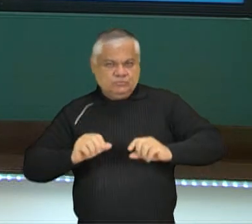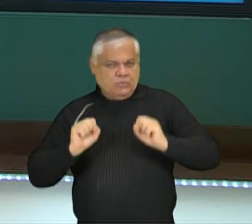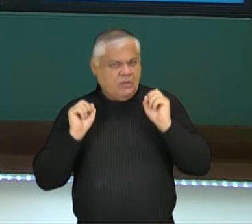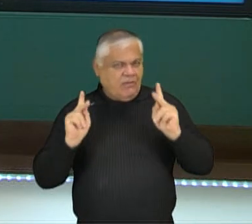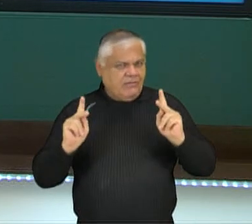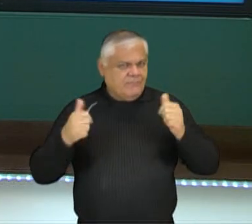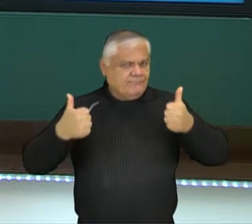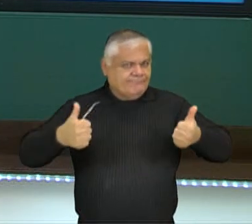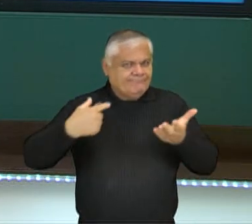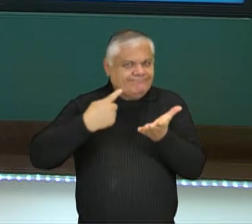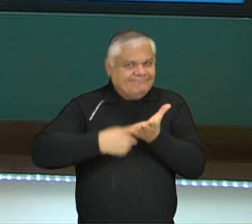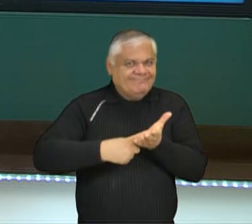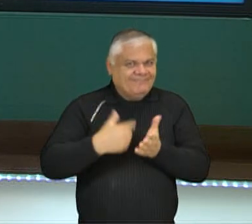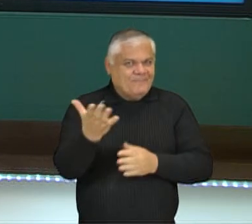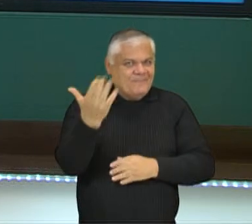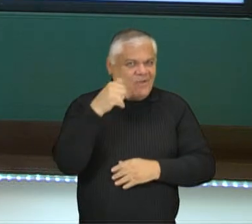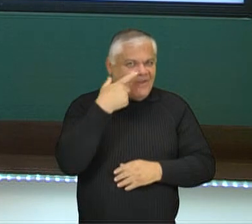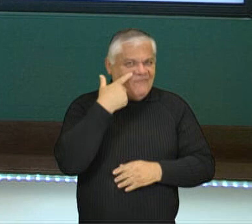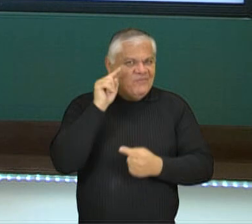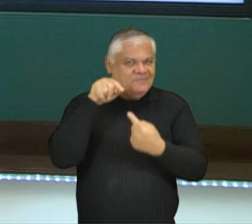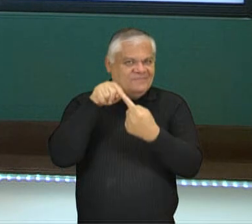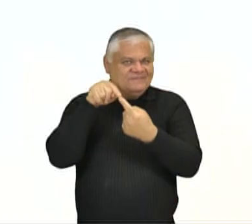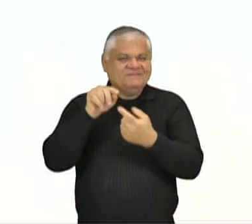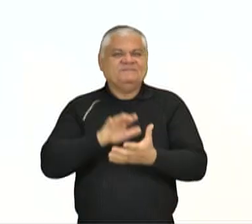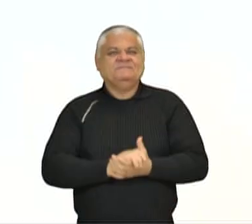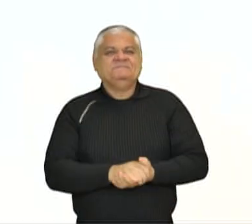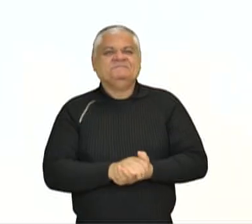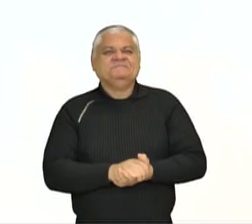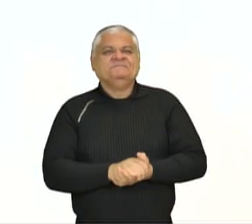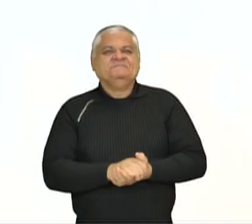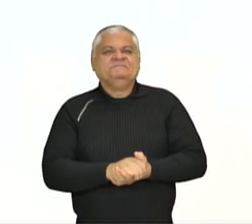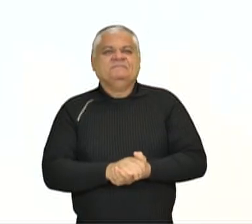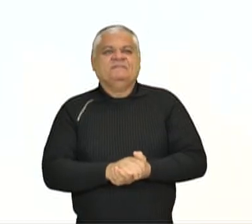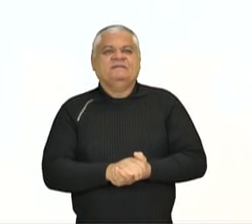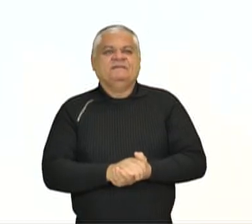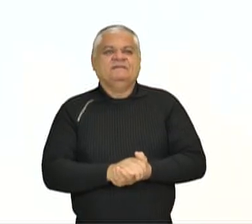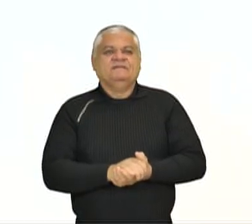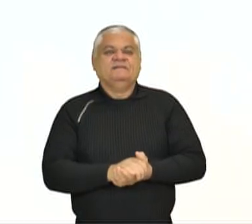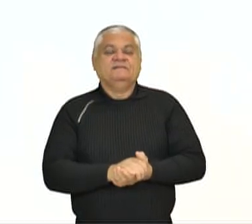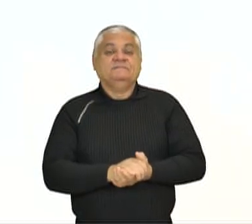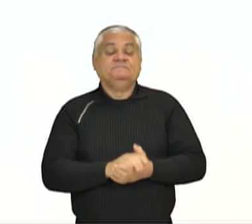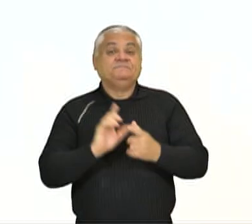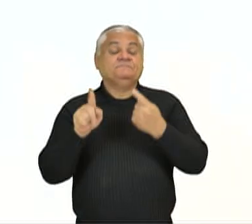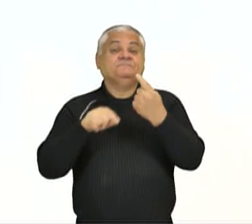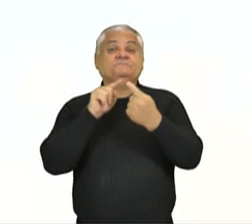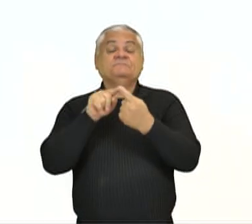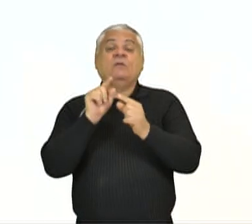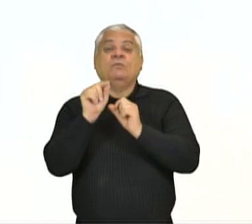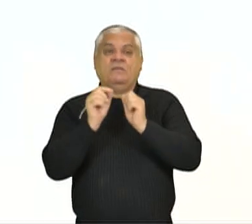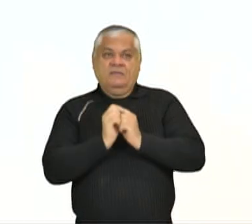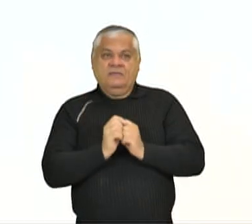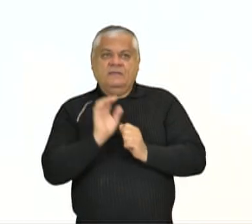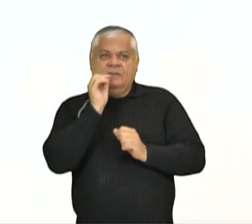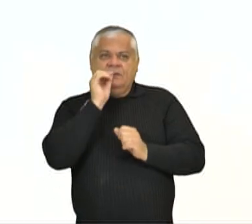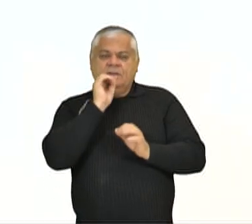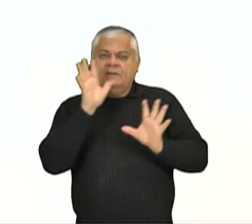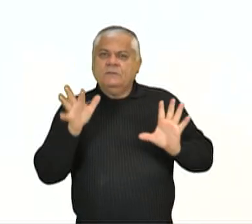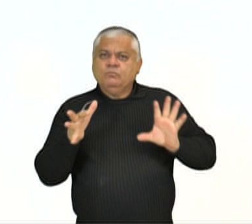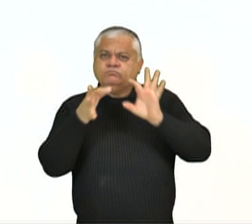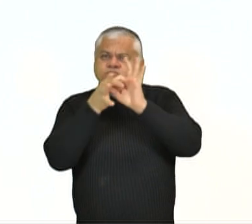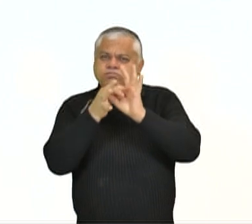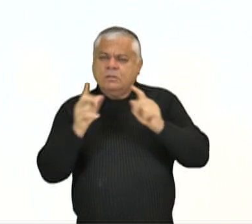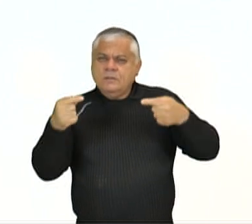hoje, tá bom? Bora ver quais são os nossos objetivos? Bom, o objetivo é empregar de